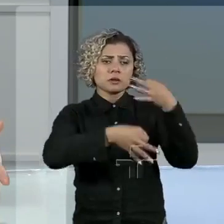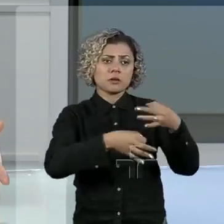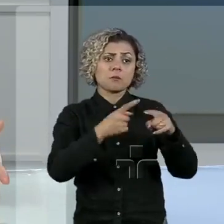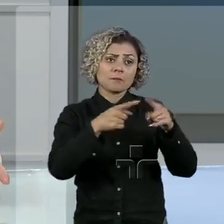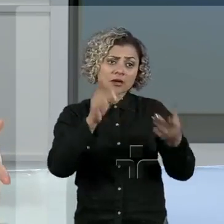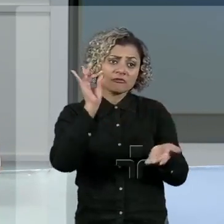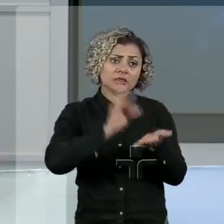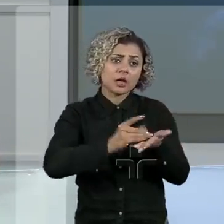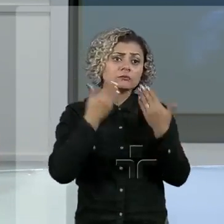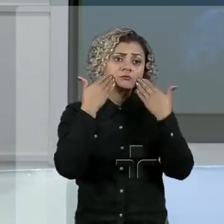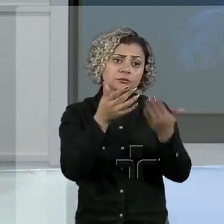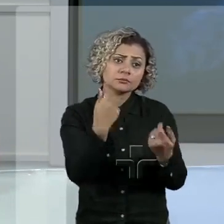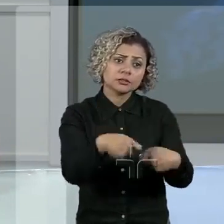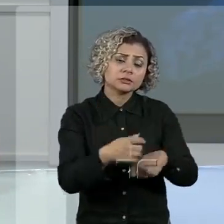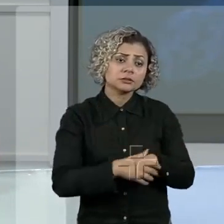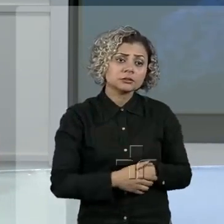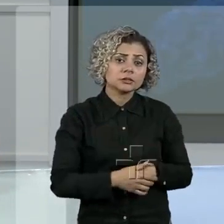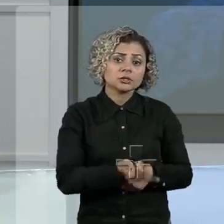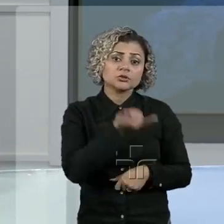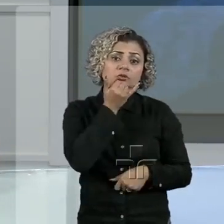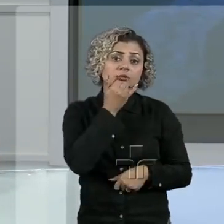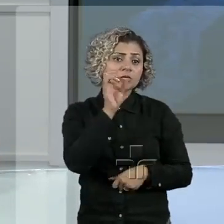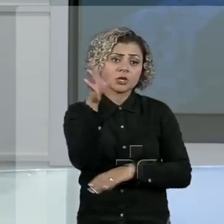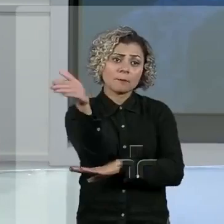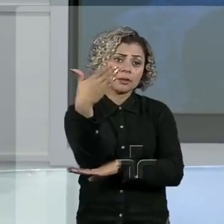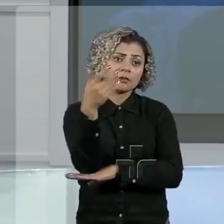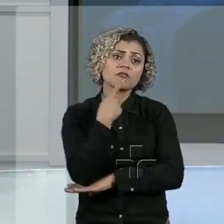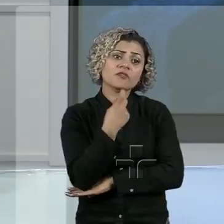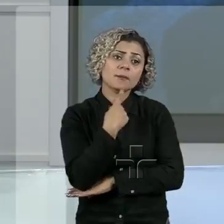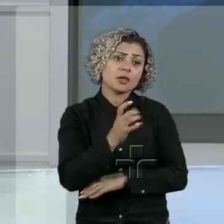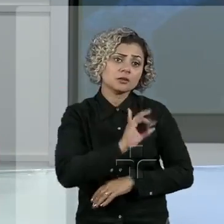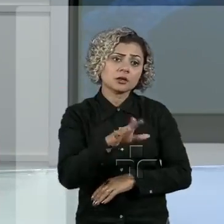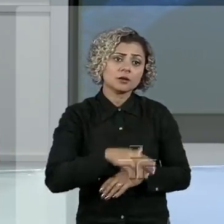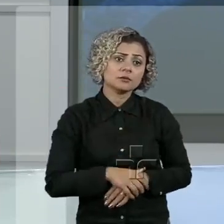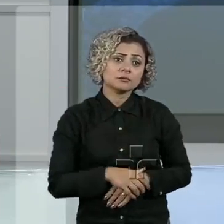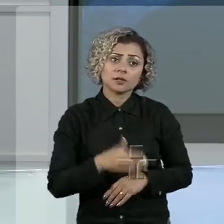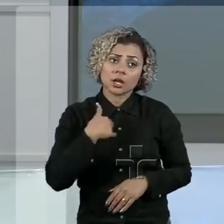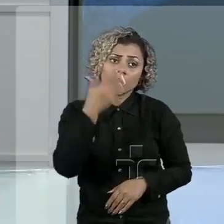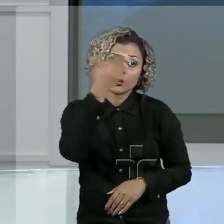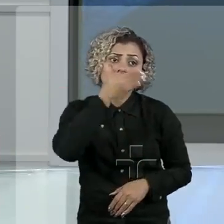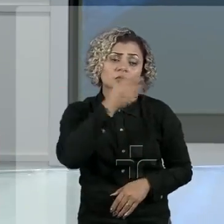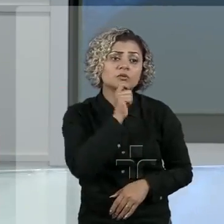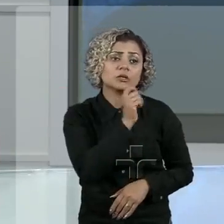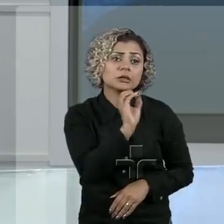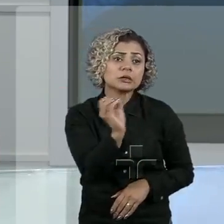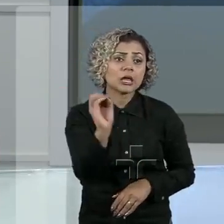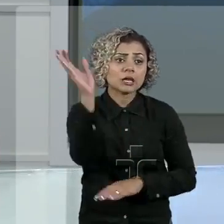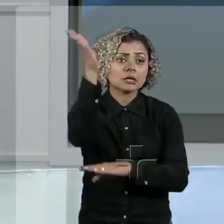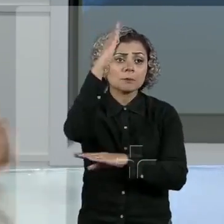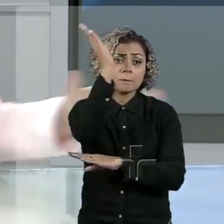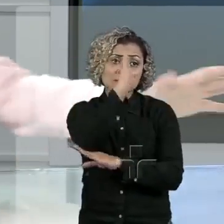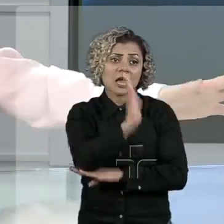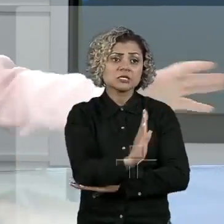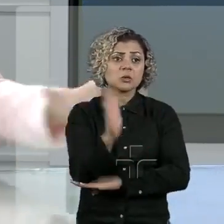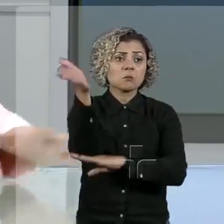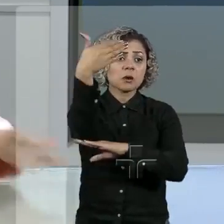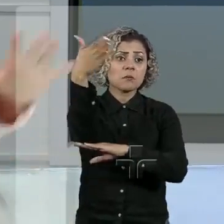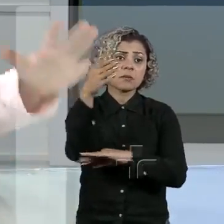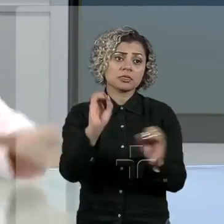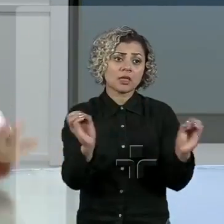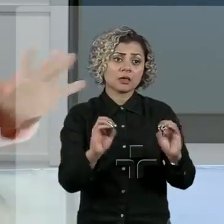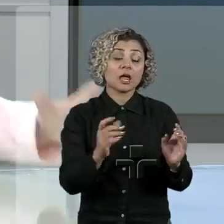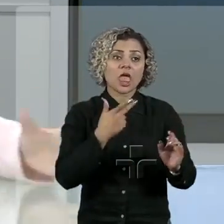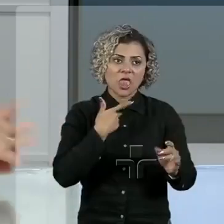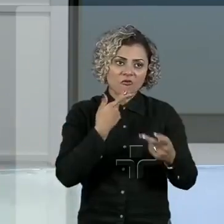ser dita. Só tinha bandeira vermelha ali. Eu não vi nenhuma bandeira do Brasil. Não estou